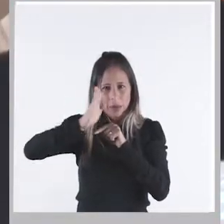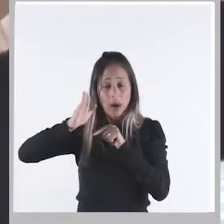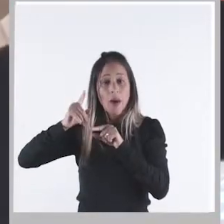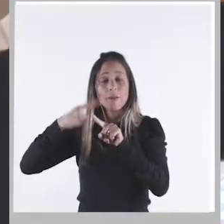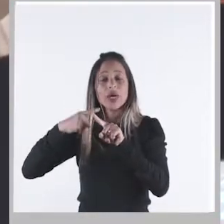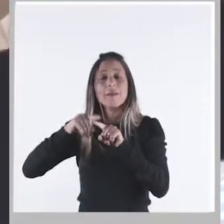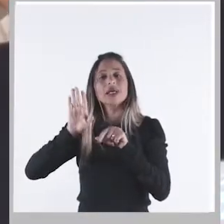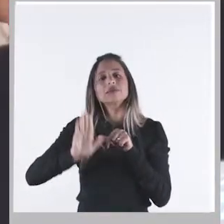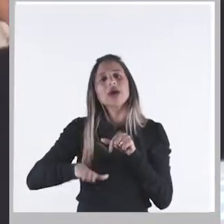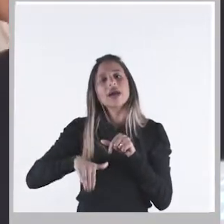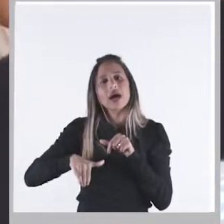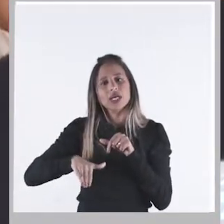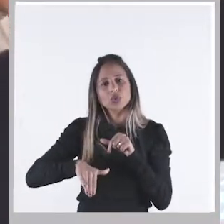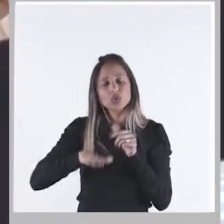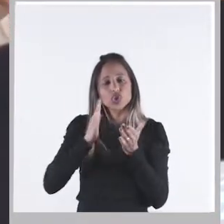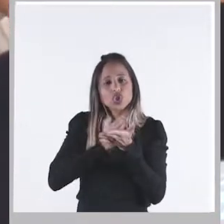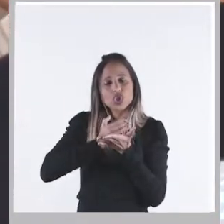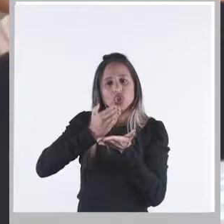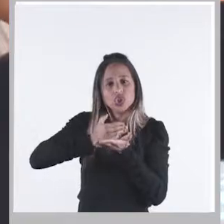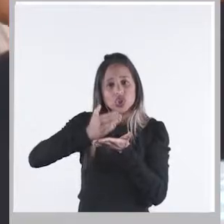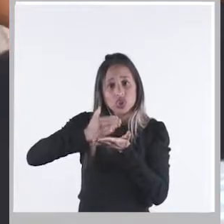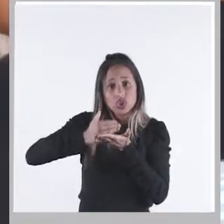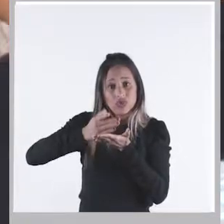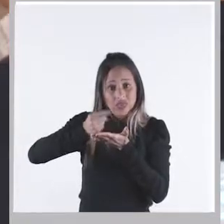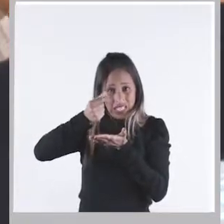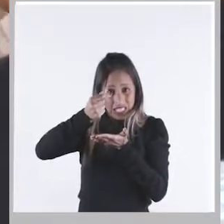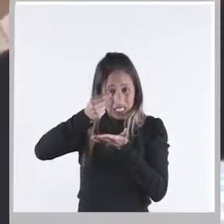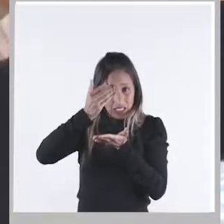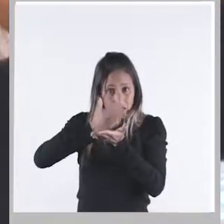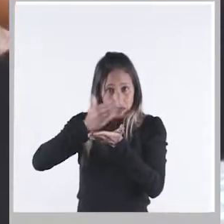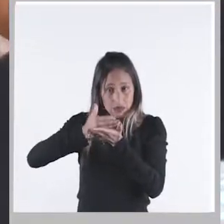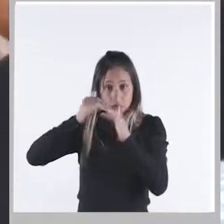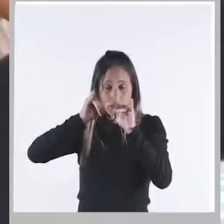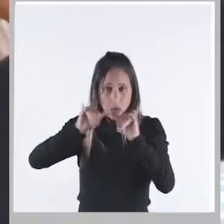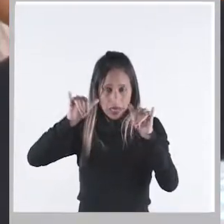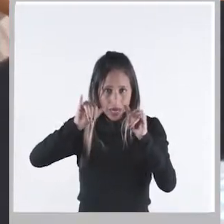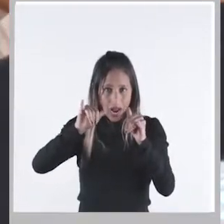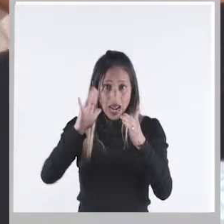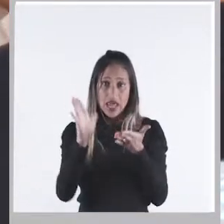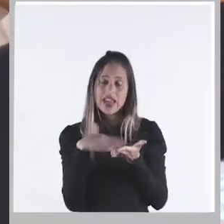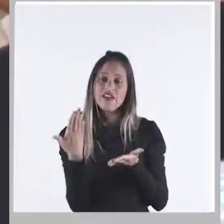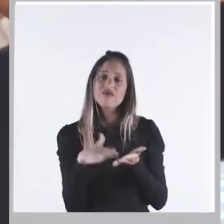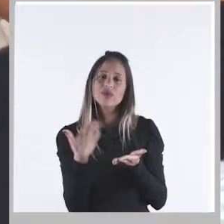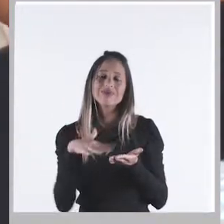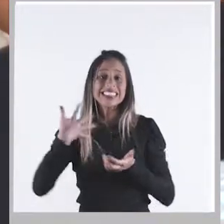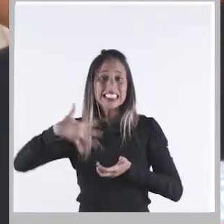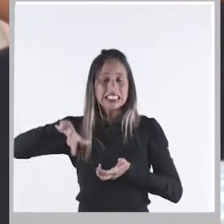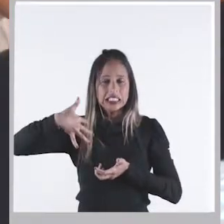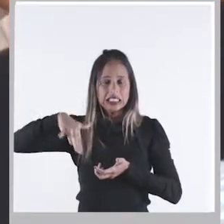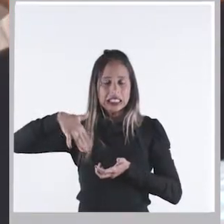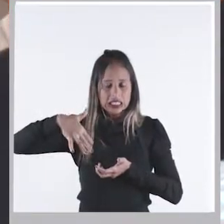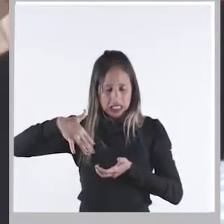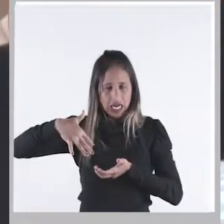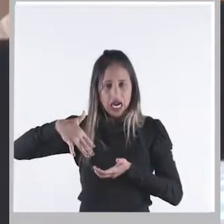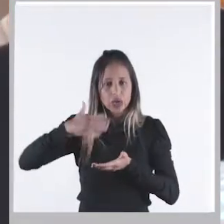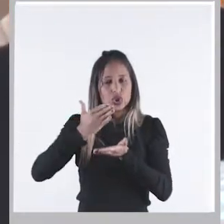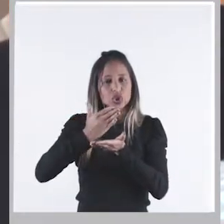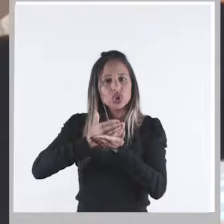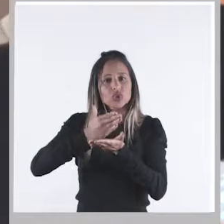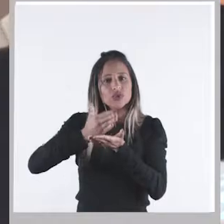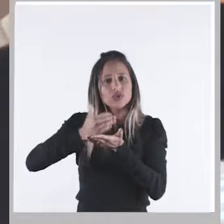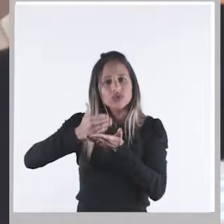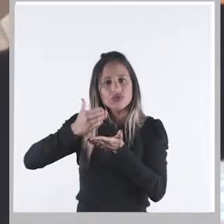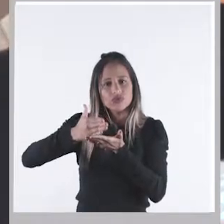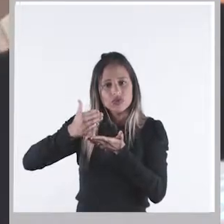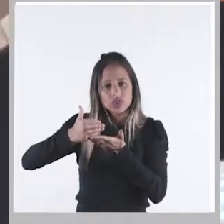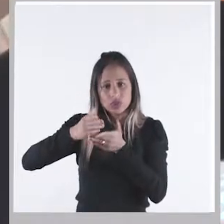barato porque a gente divide os custos. Né? Publicar um livro é caro, né? E aí, dividindo os custos entre